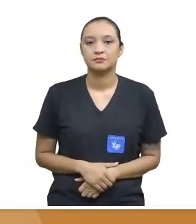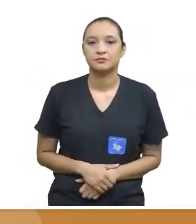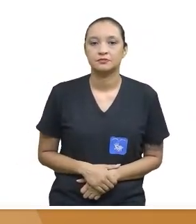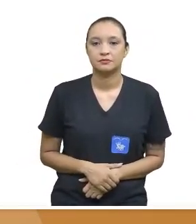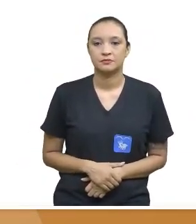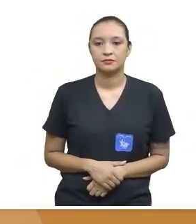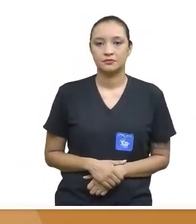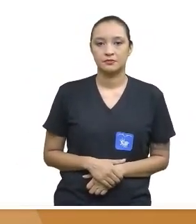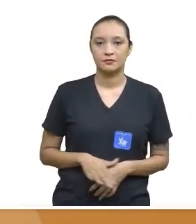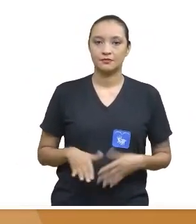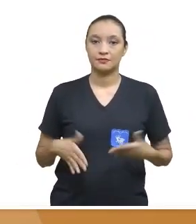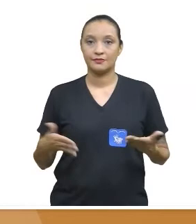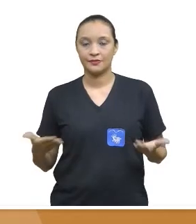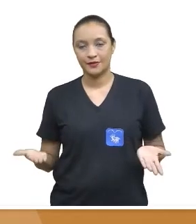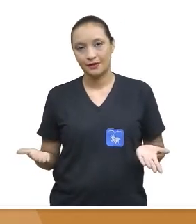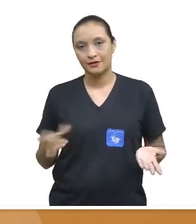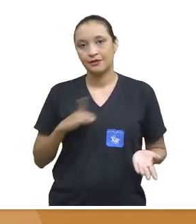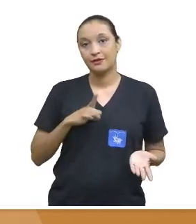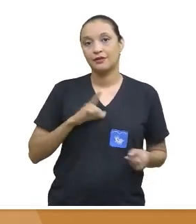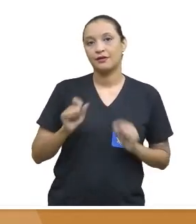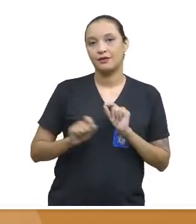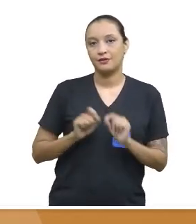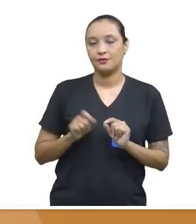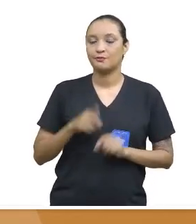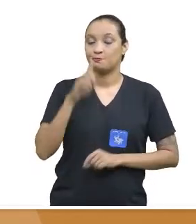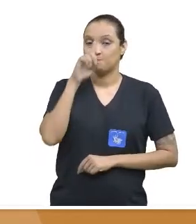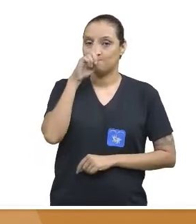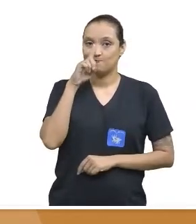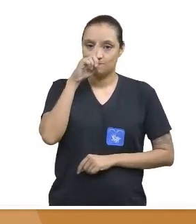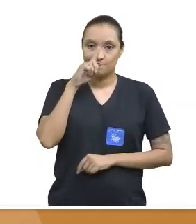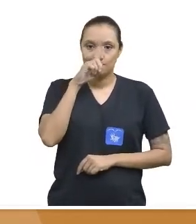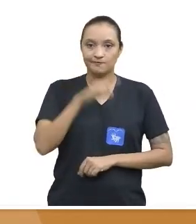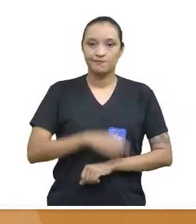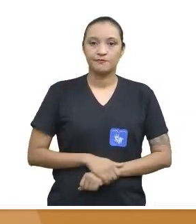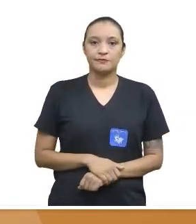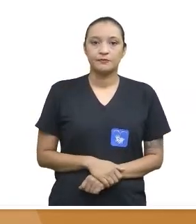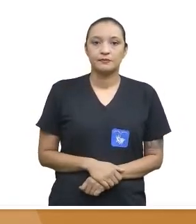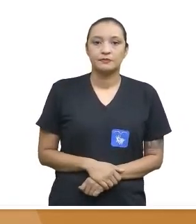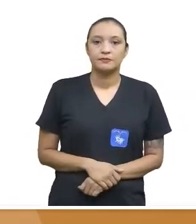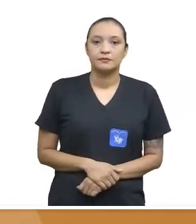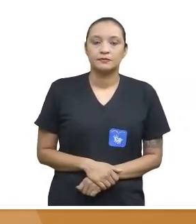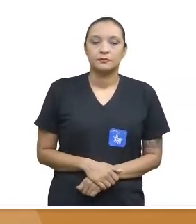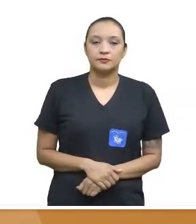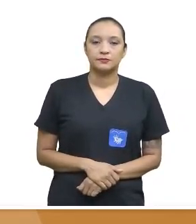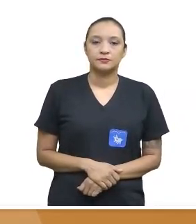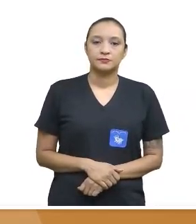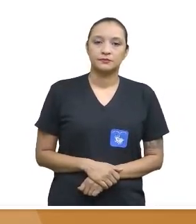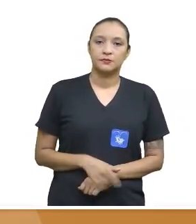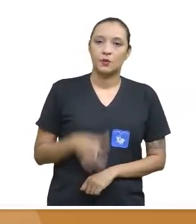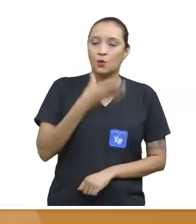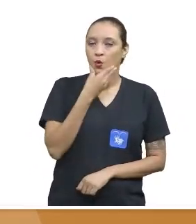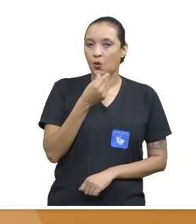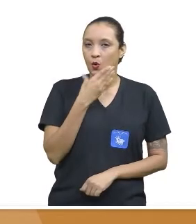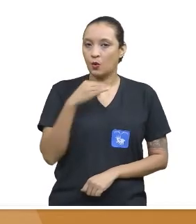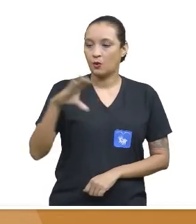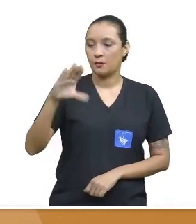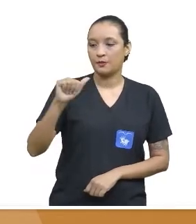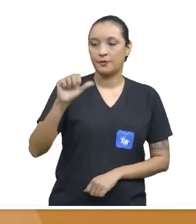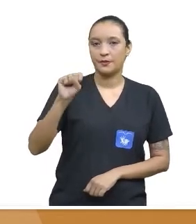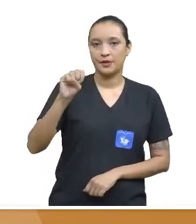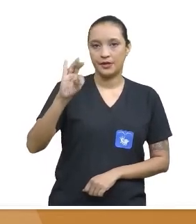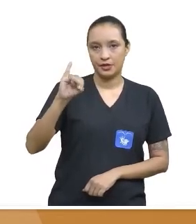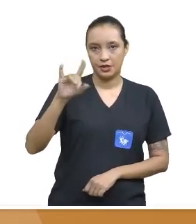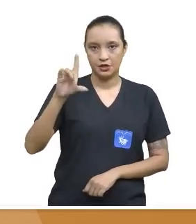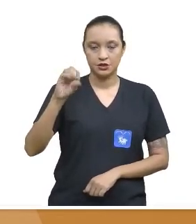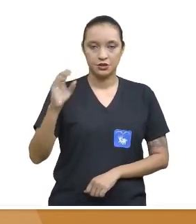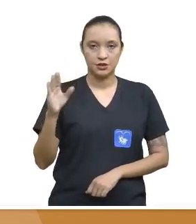aí que mora o quê? Exatamente, o perigo. Gente, Castelo Branco, ele ali no